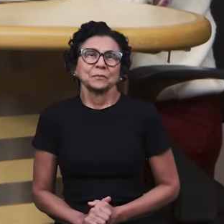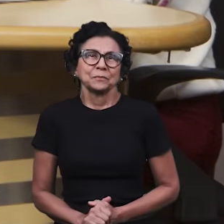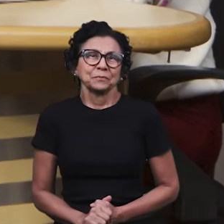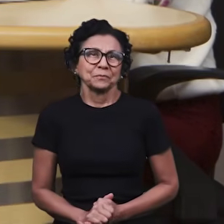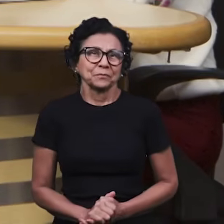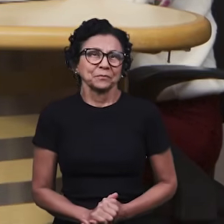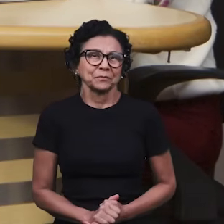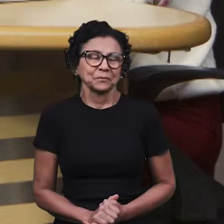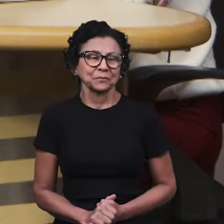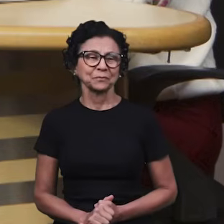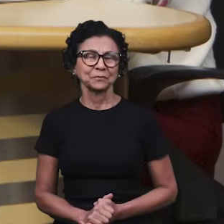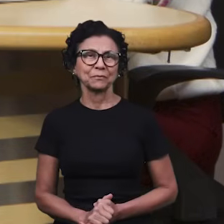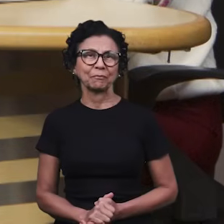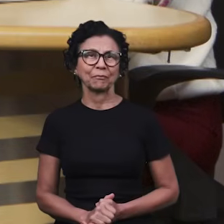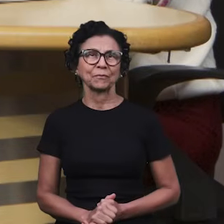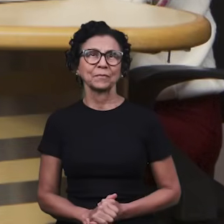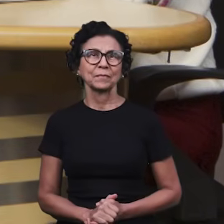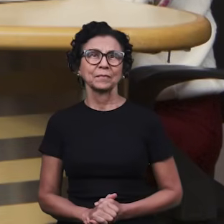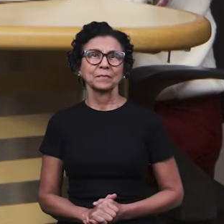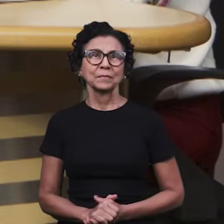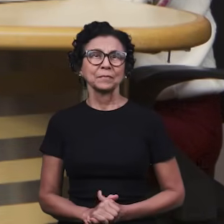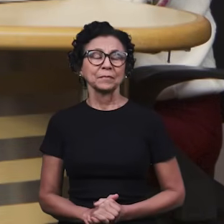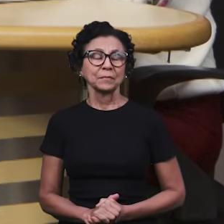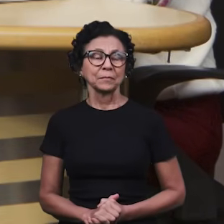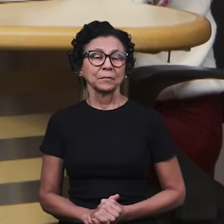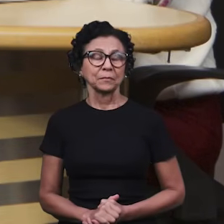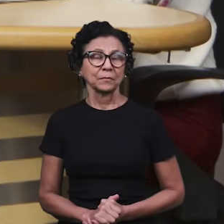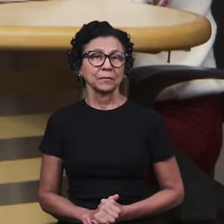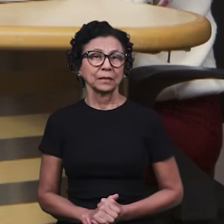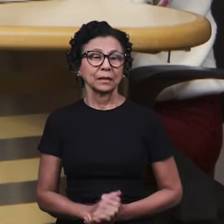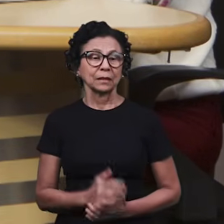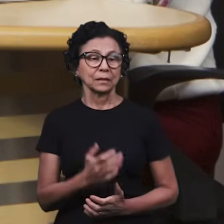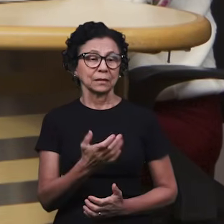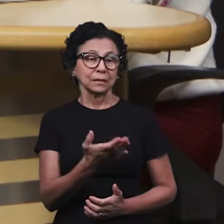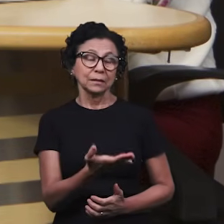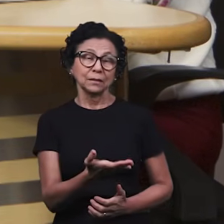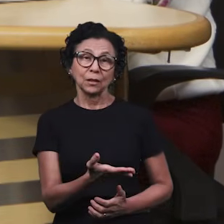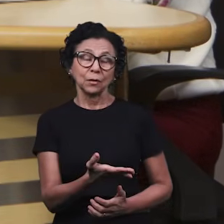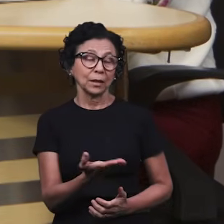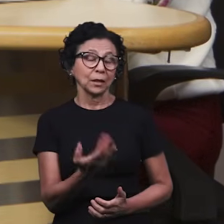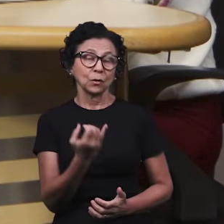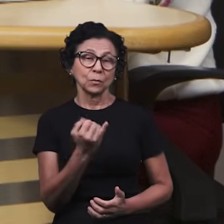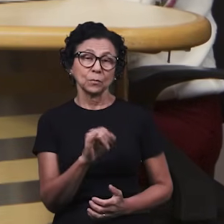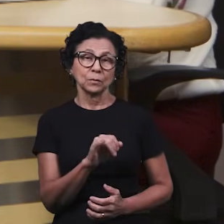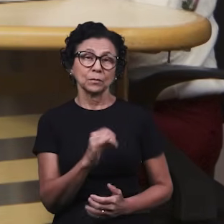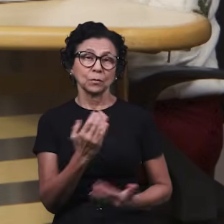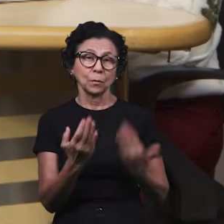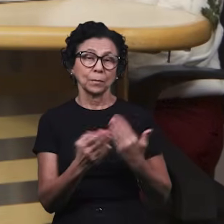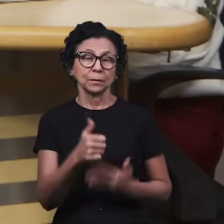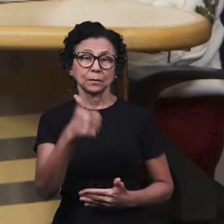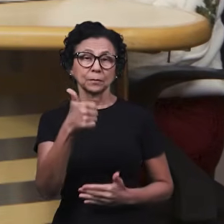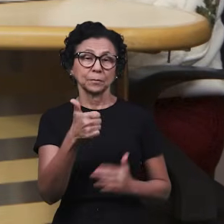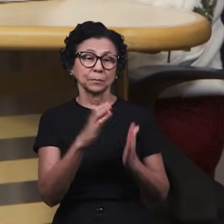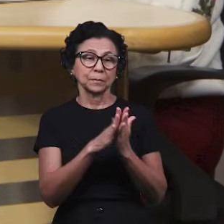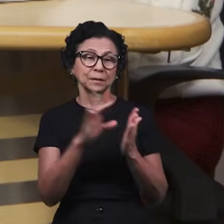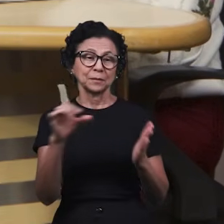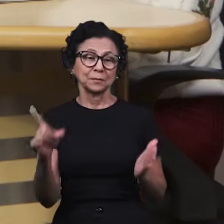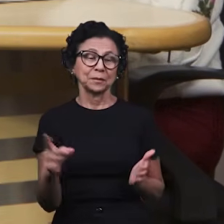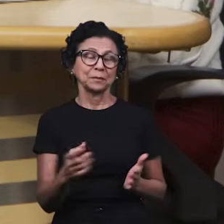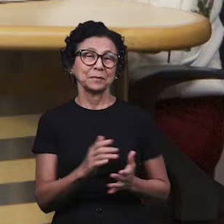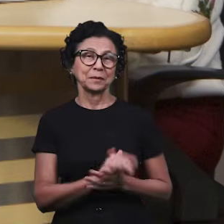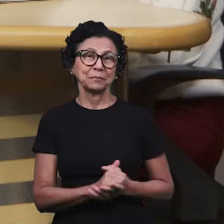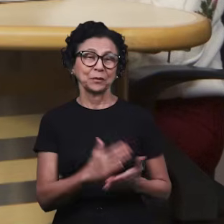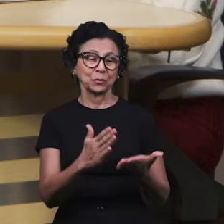não têm nenhuma Bíblia mesmo dentro de casa. E para aquela criança foi a primeira Bíblia. Eu acredito que